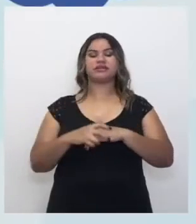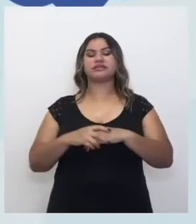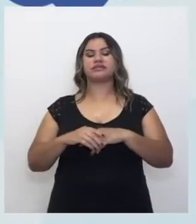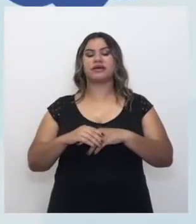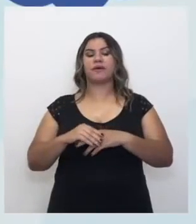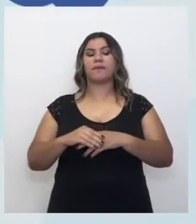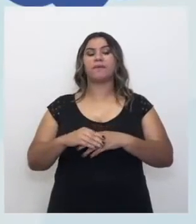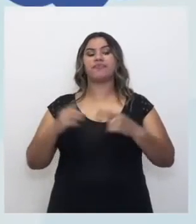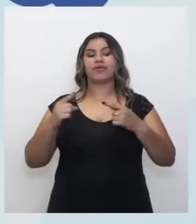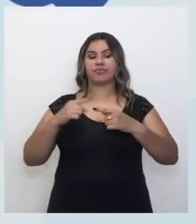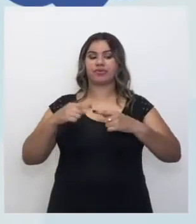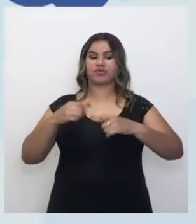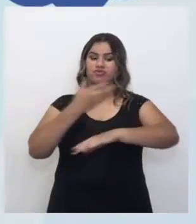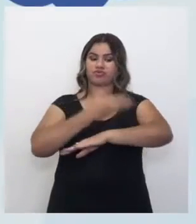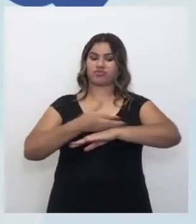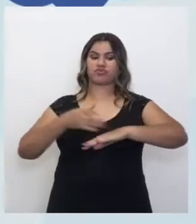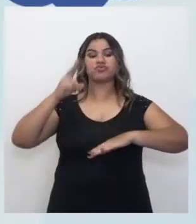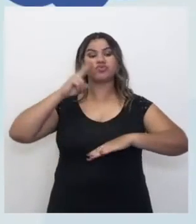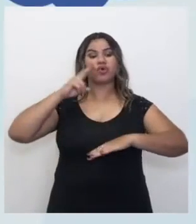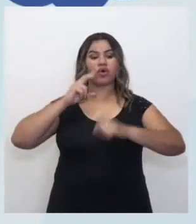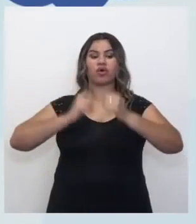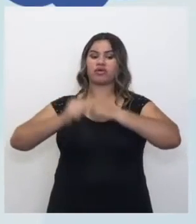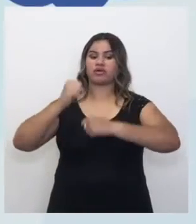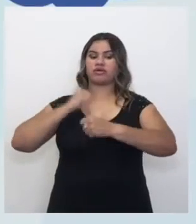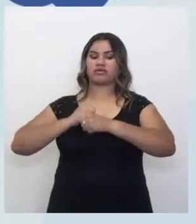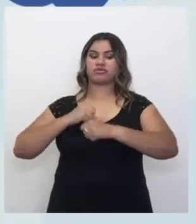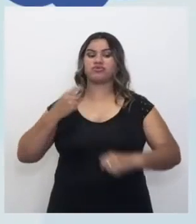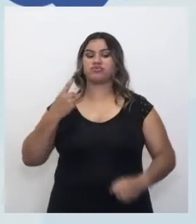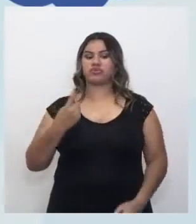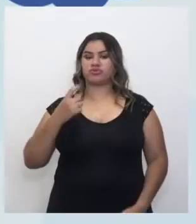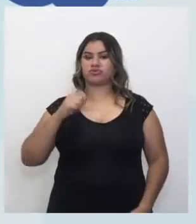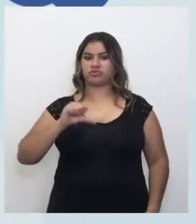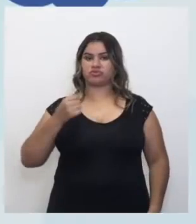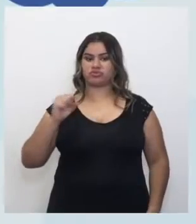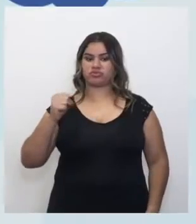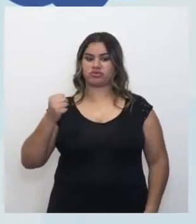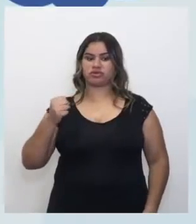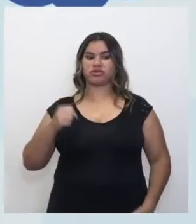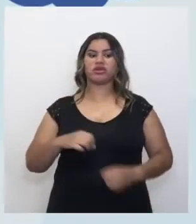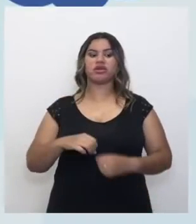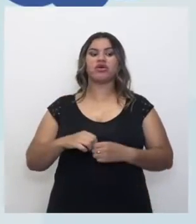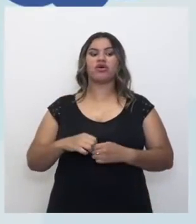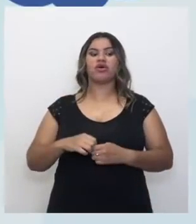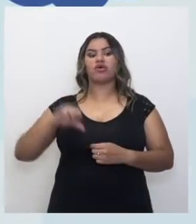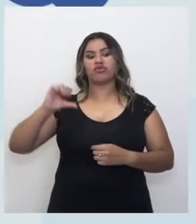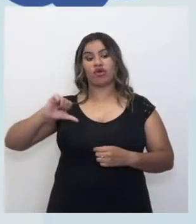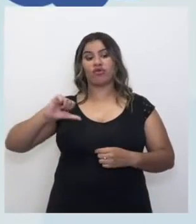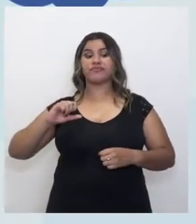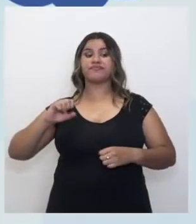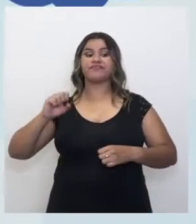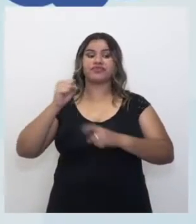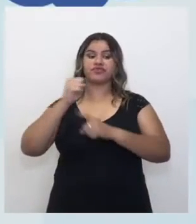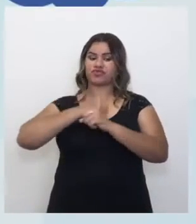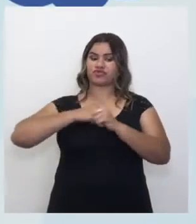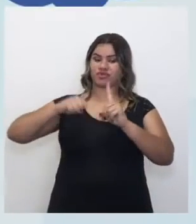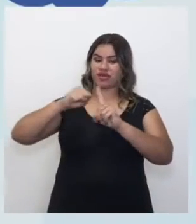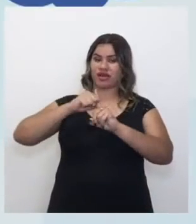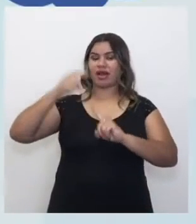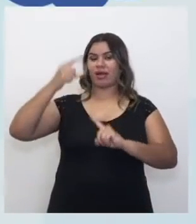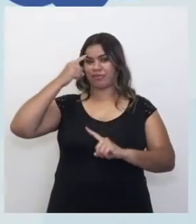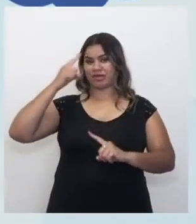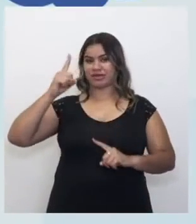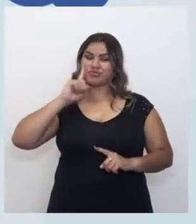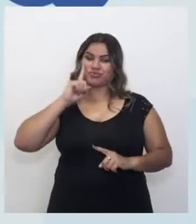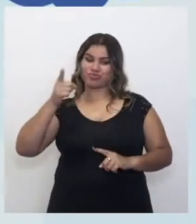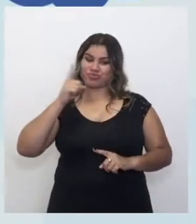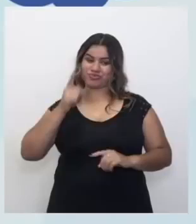e a História, lá de 1989, Sociologia da Vida Cotidiana, olha aí, Fabi, de